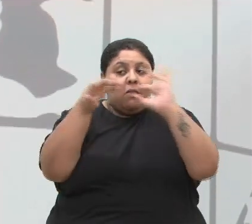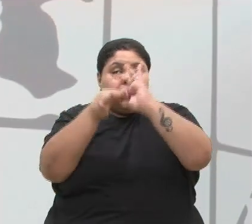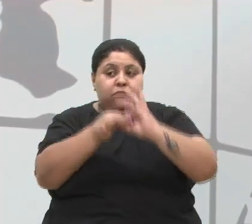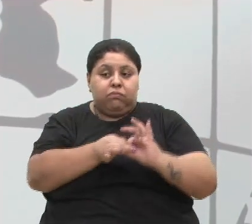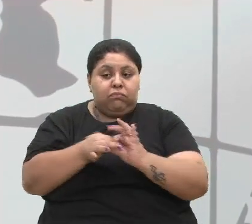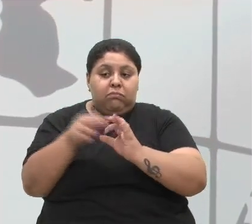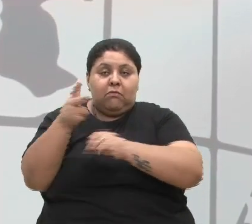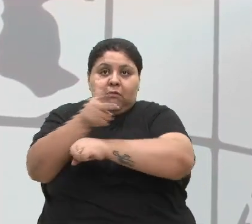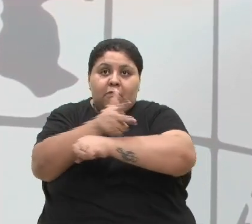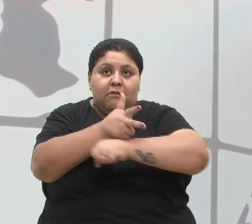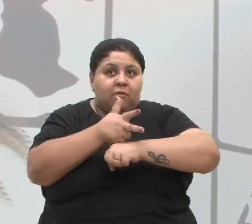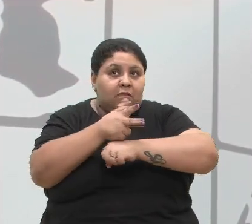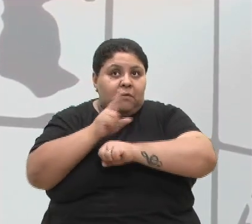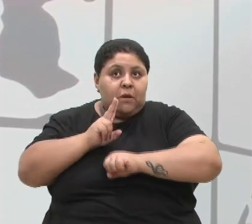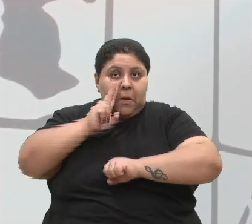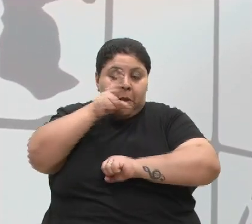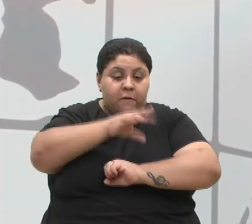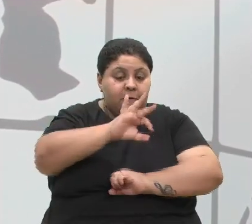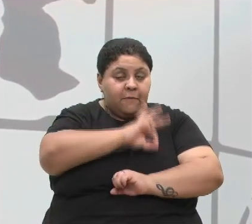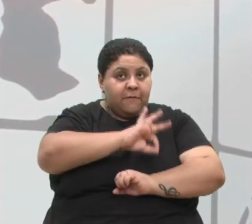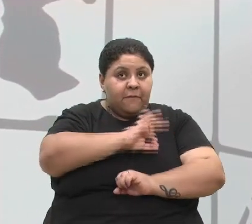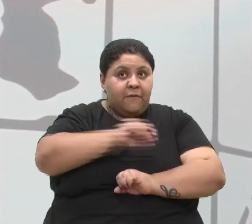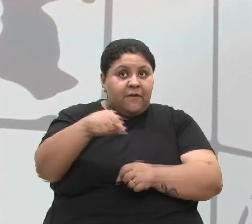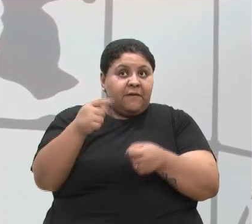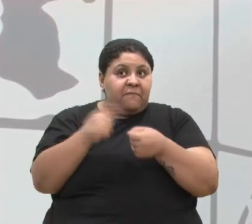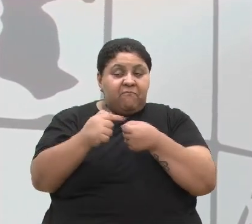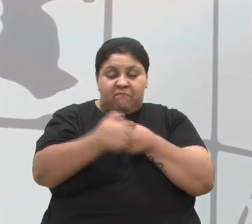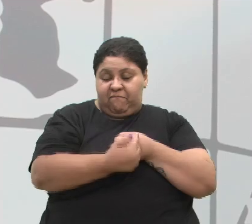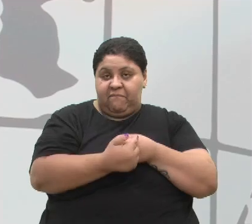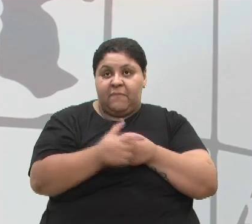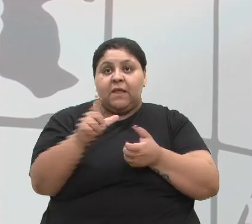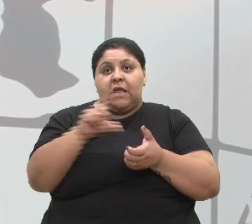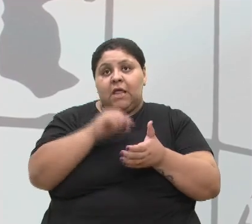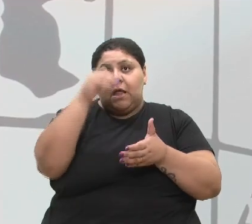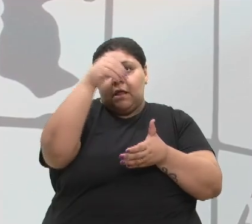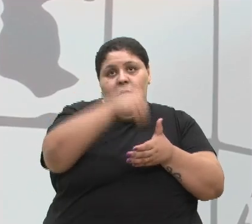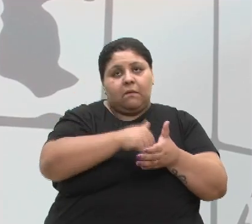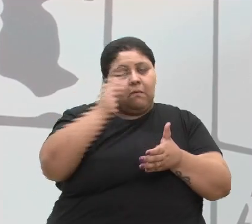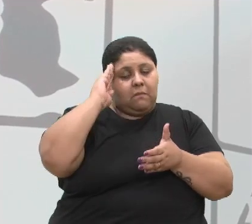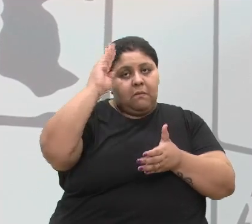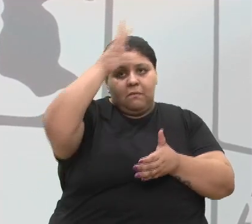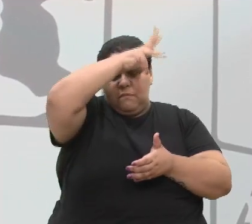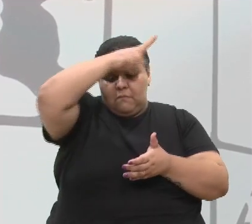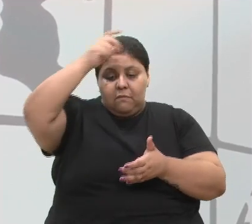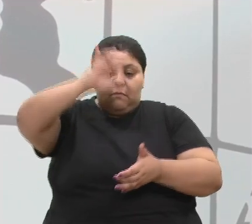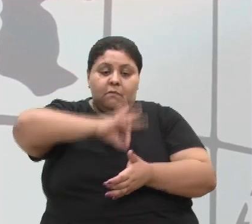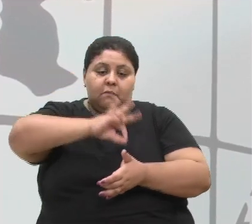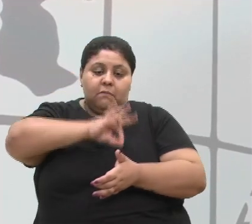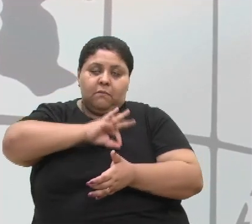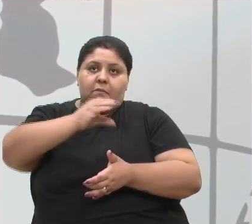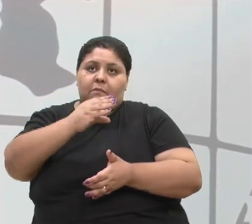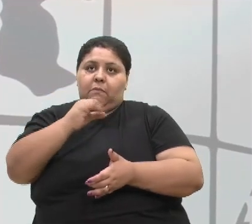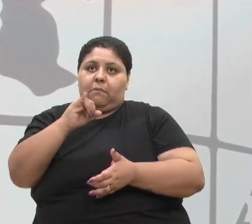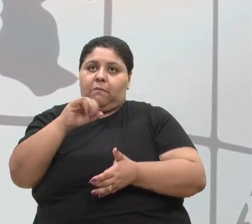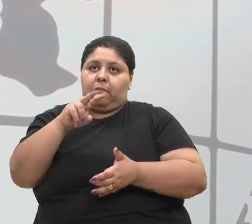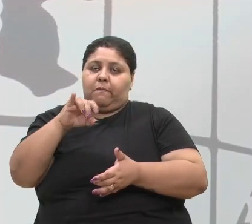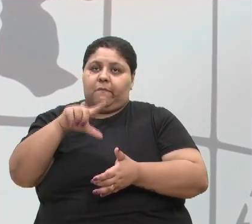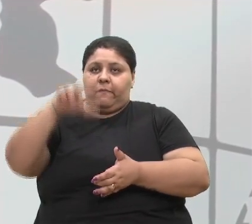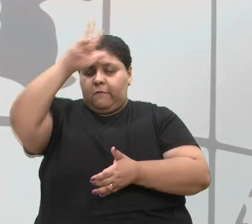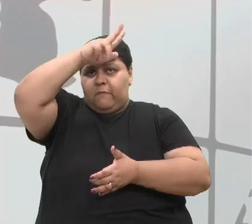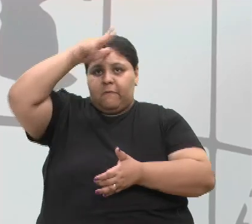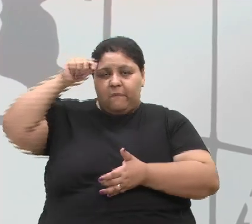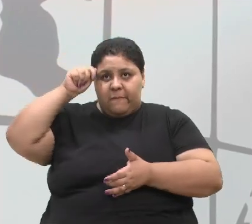Operações das Forças Policiais aqui da nossa cidade. Então, ali temos Guarda Municipal, Polícia Civil, Brigada Militar, trabalhando